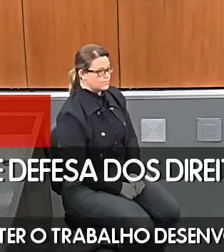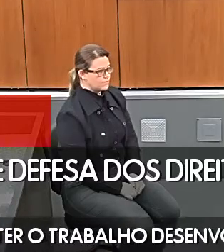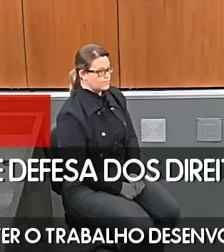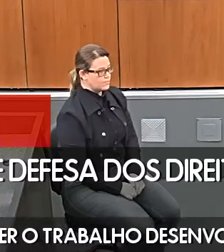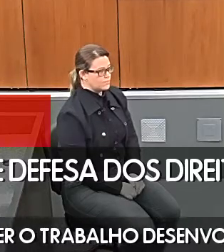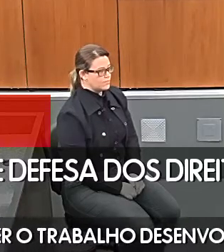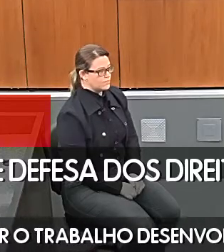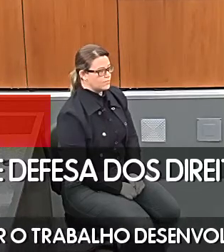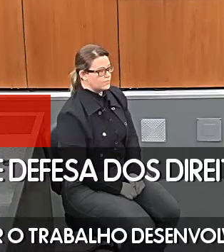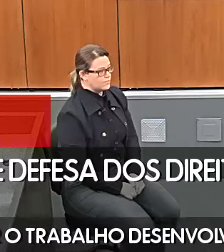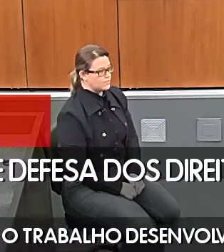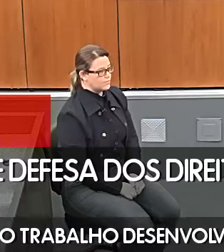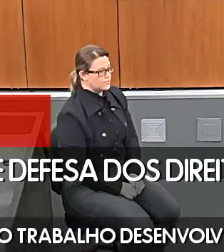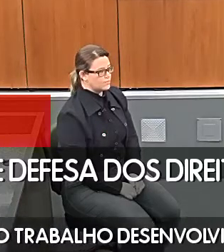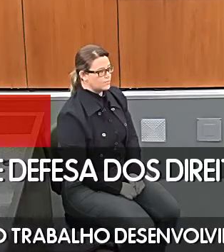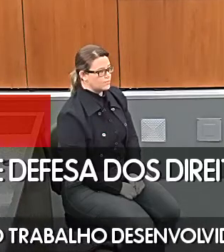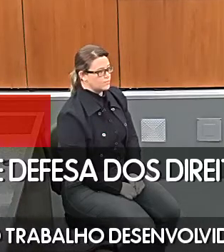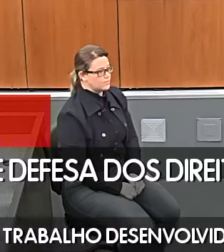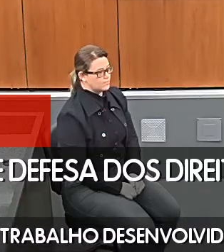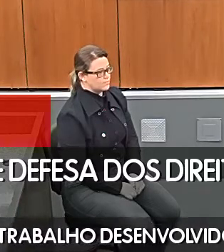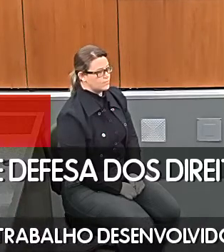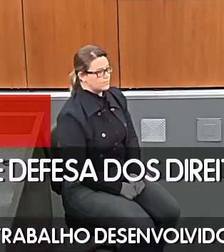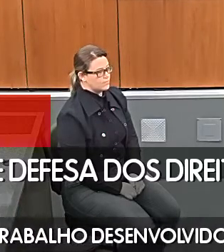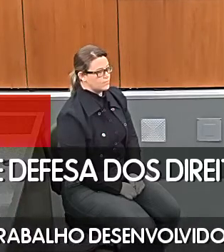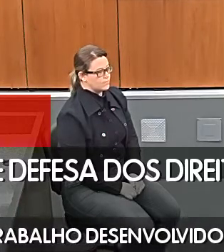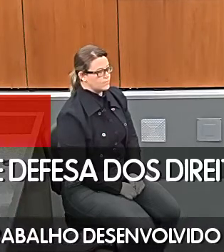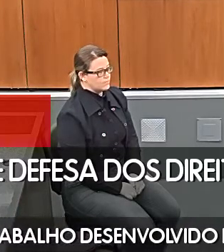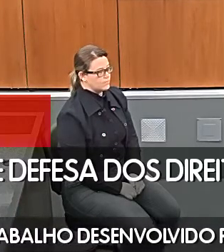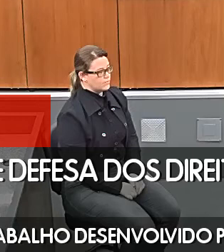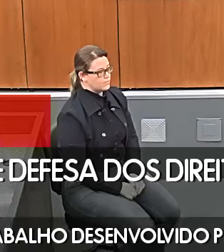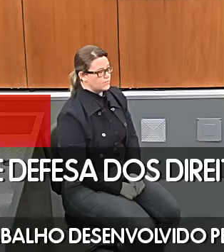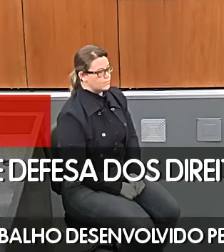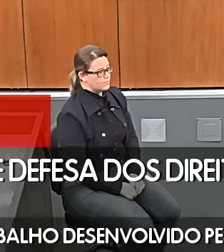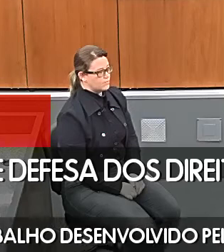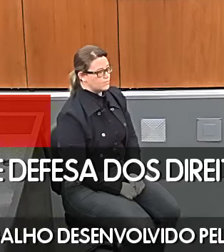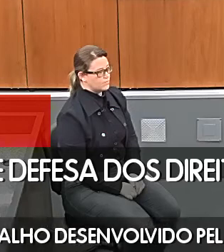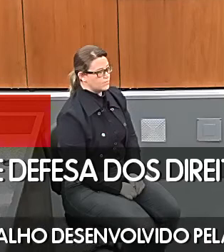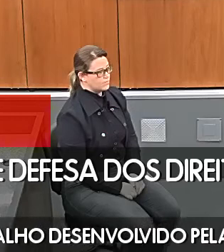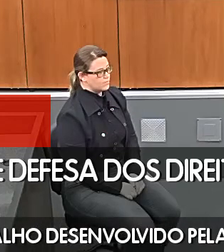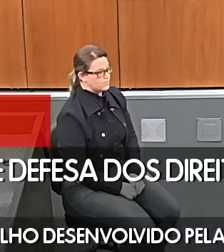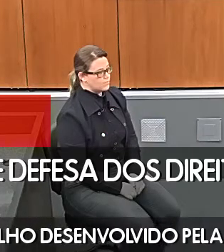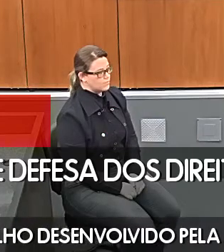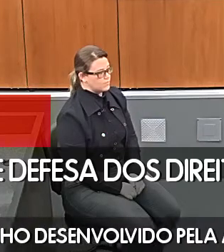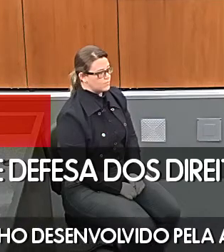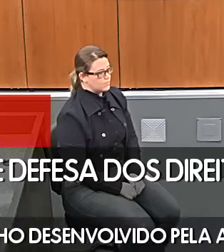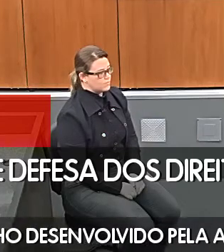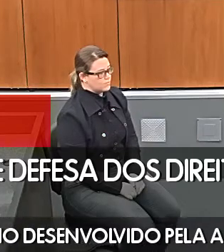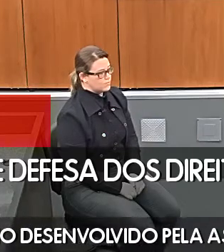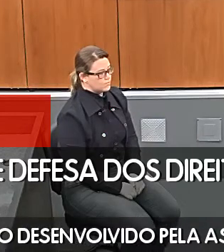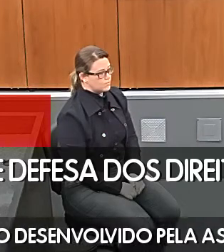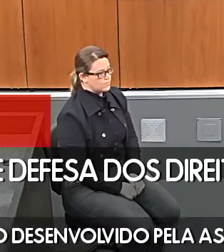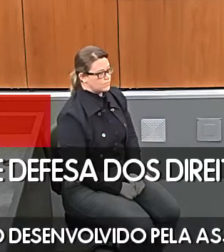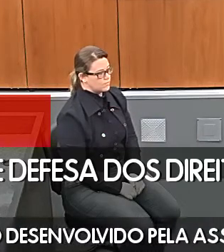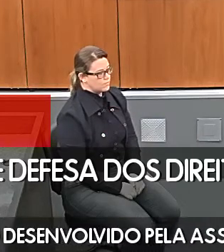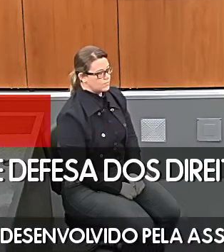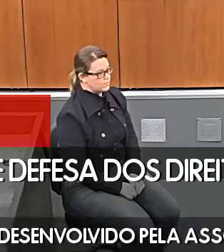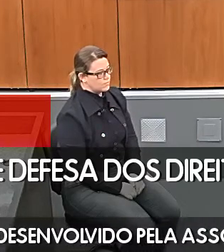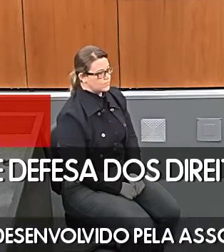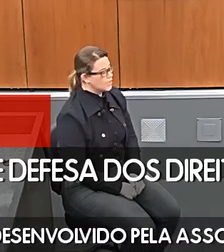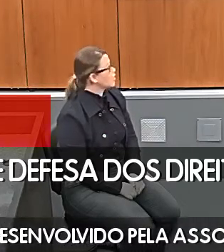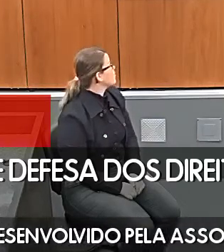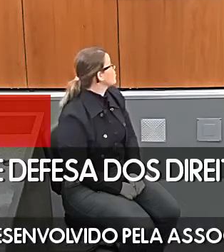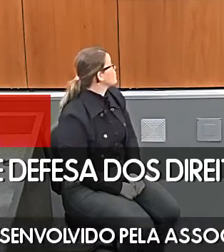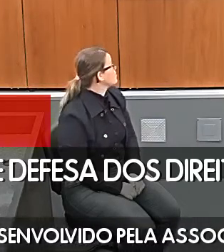Ó, essa lei não está sendo cumprida. Nós recebemos aqui a Ana Paula e o Vitor, o pessoal que veio lá de